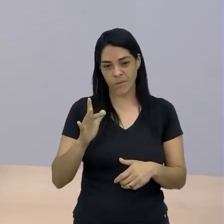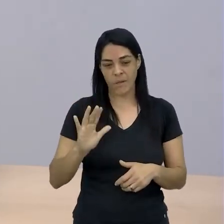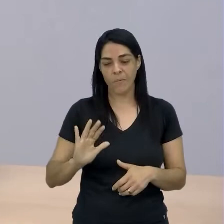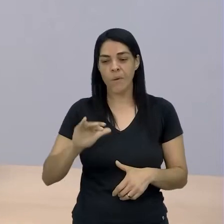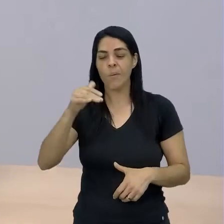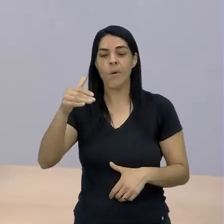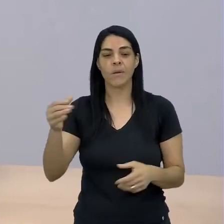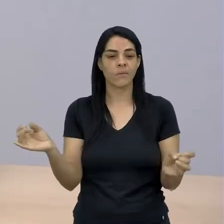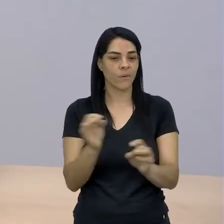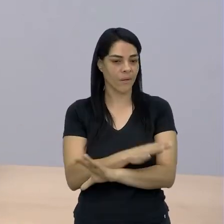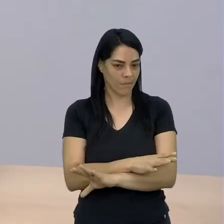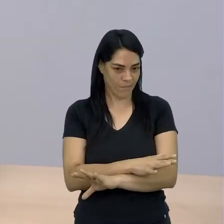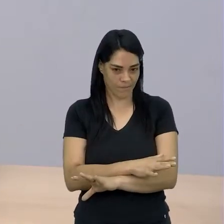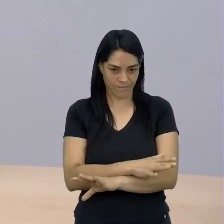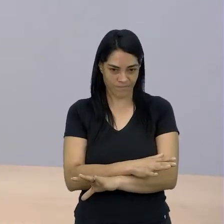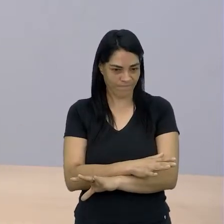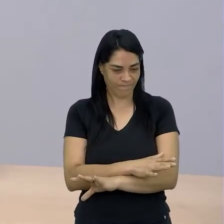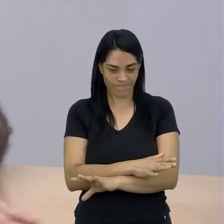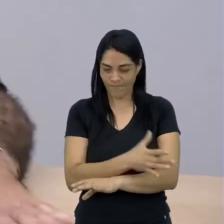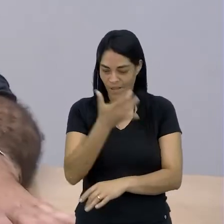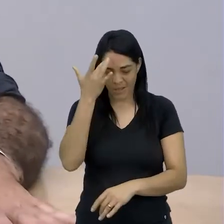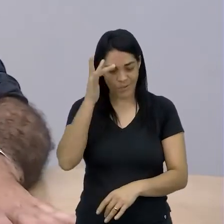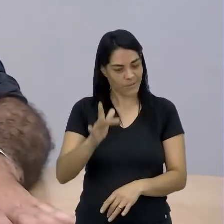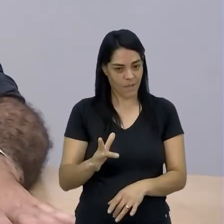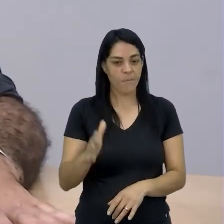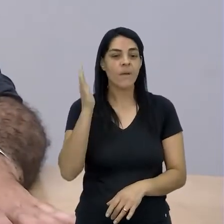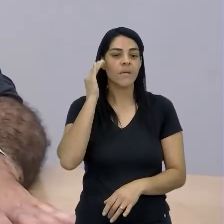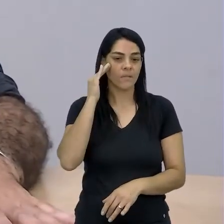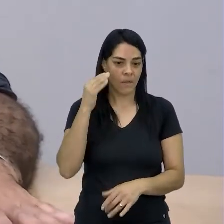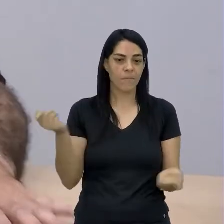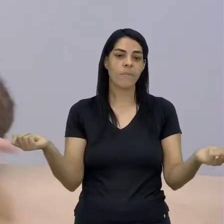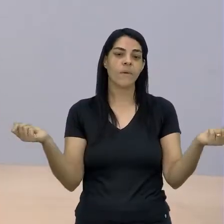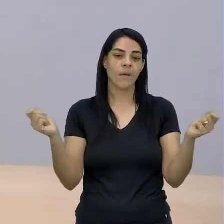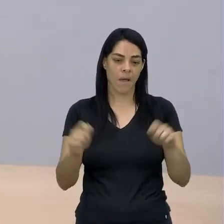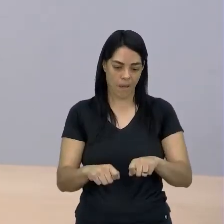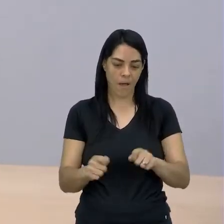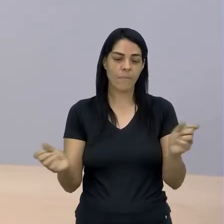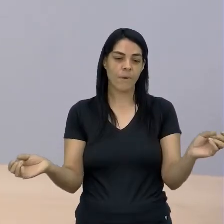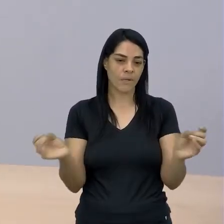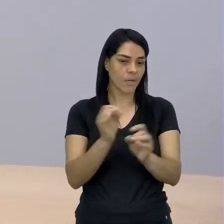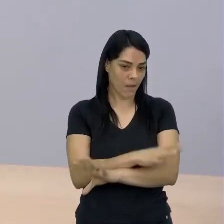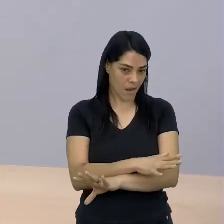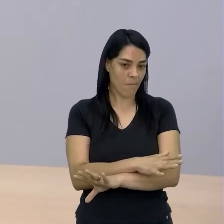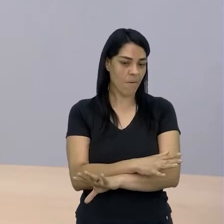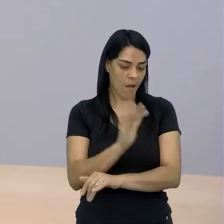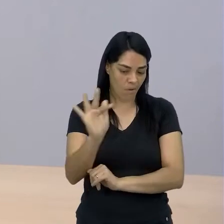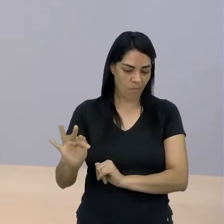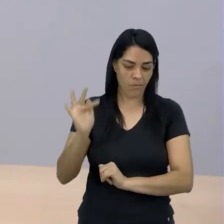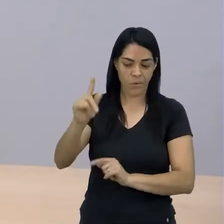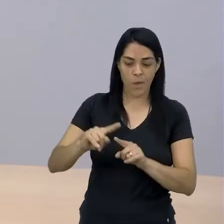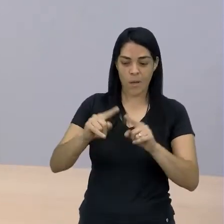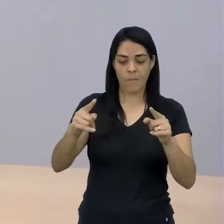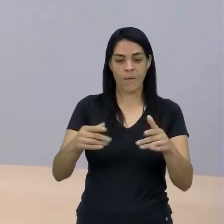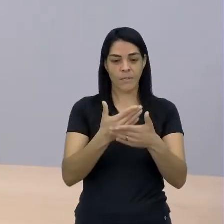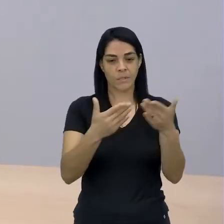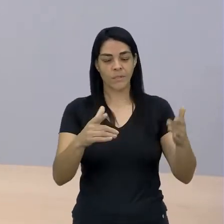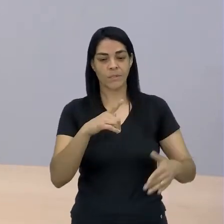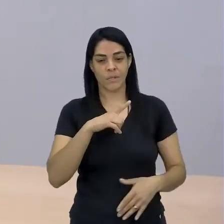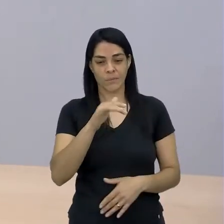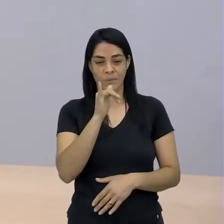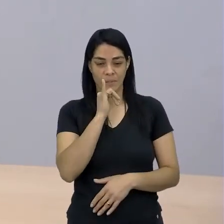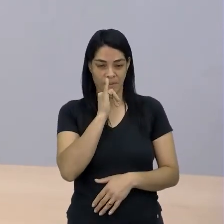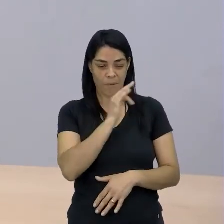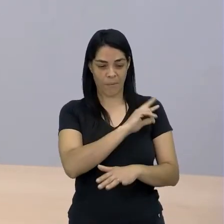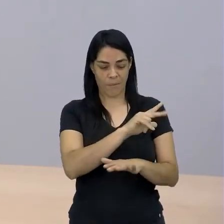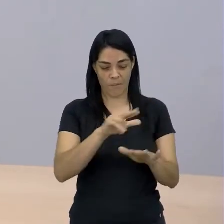acaba. A gente sabe que ele pode acabar um dia. E nós temos alguns exemplos, quando a